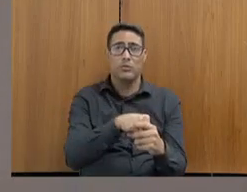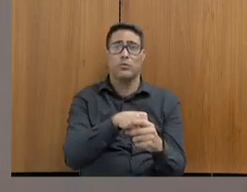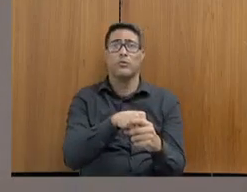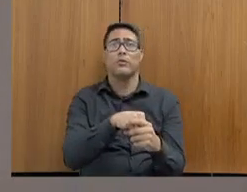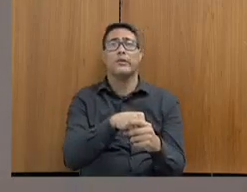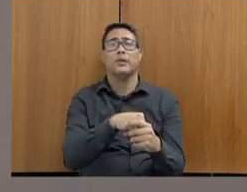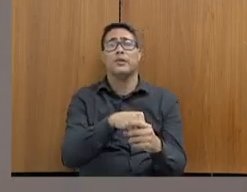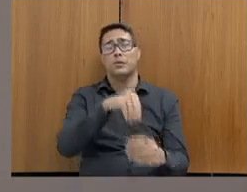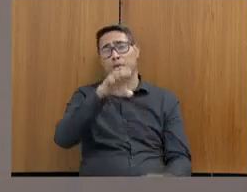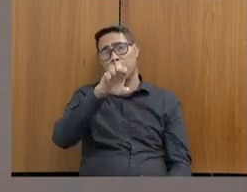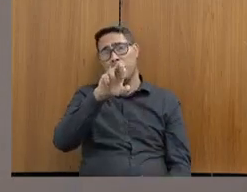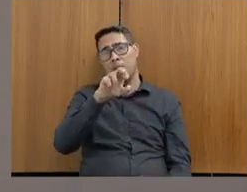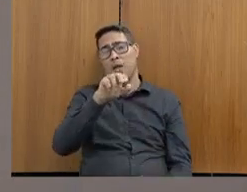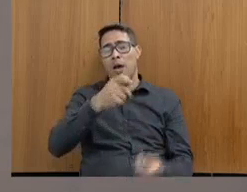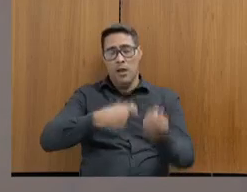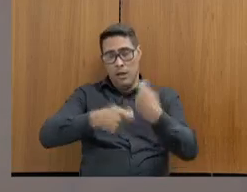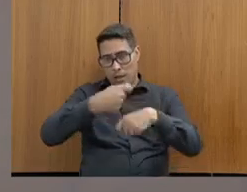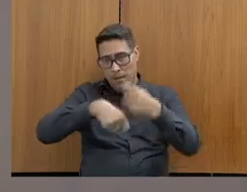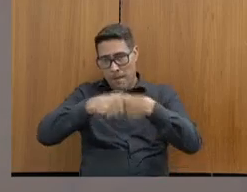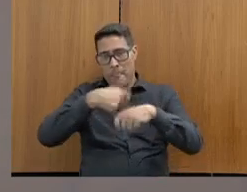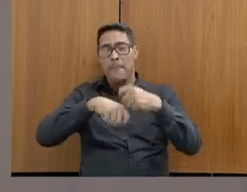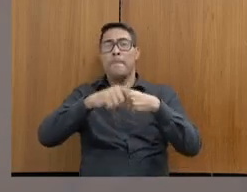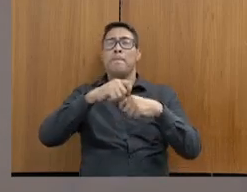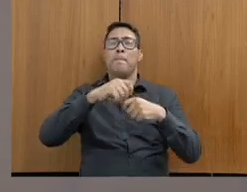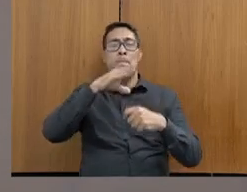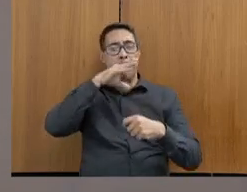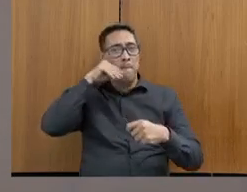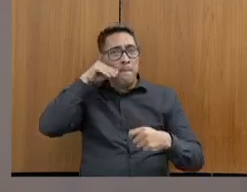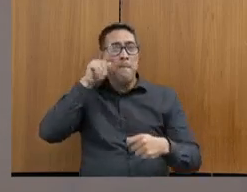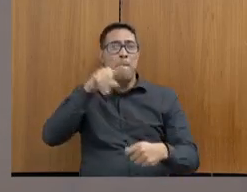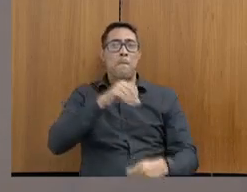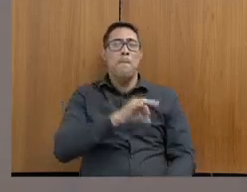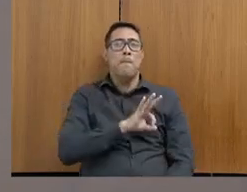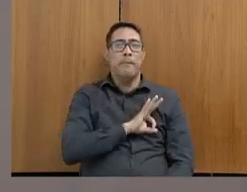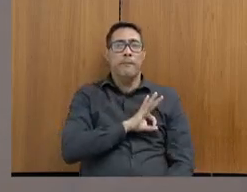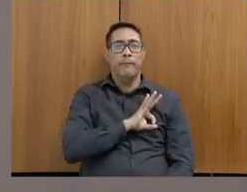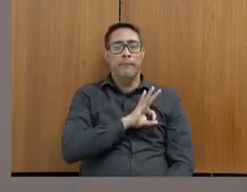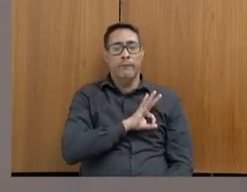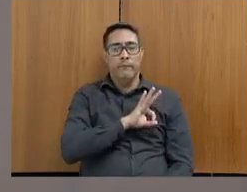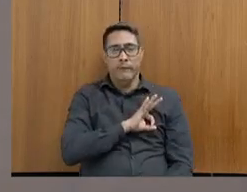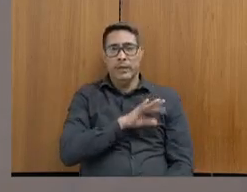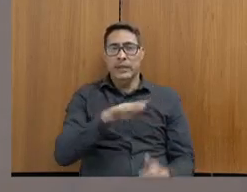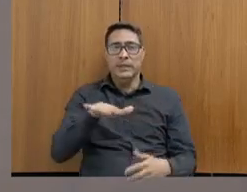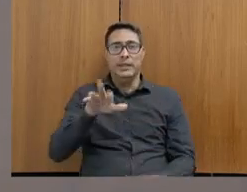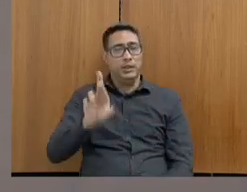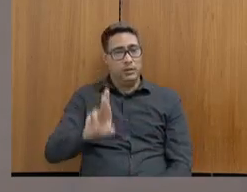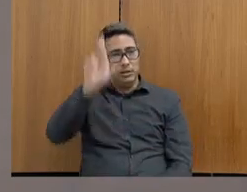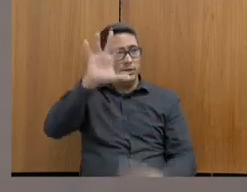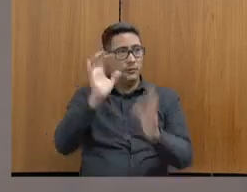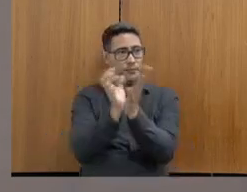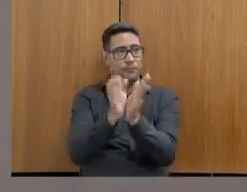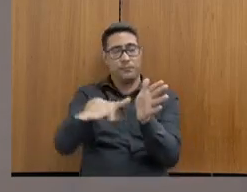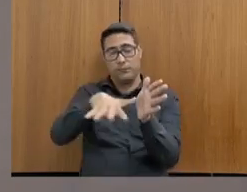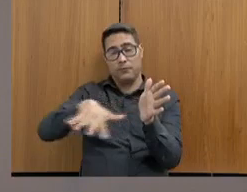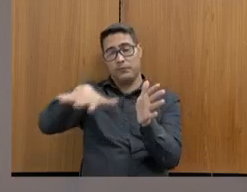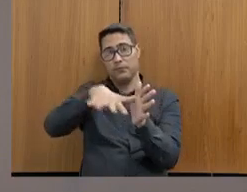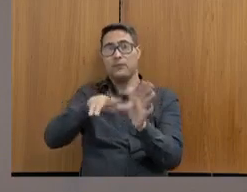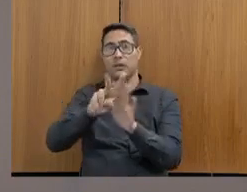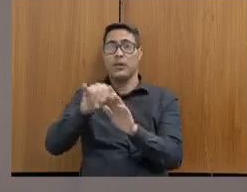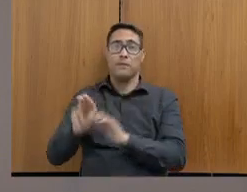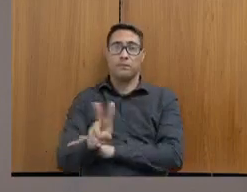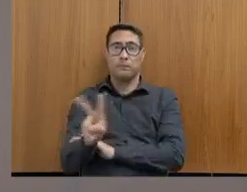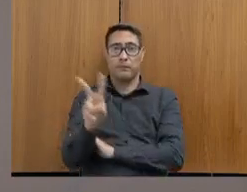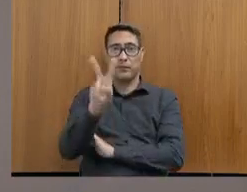nossos servidores administrativos e policiais nós temos uma coordenação diária temática voltada a valorização